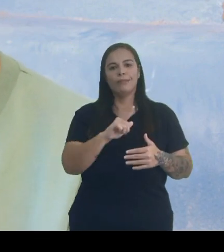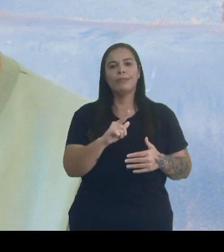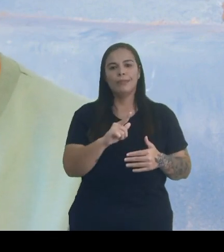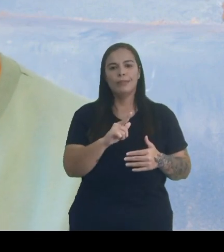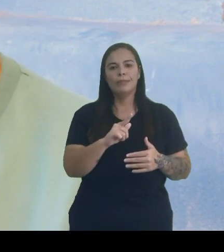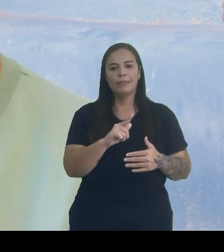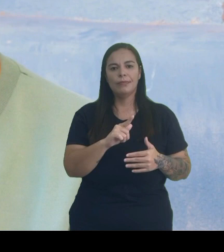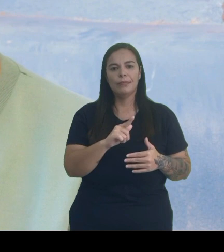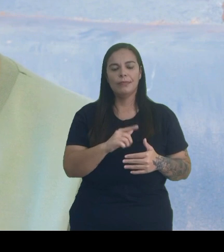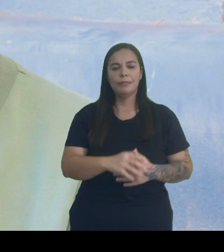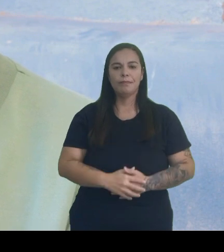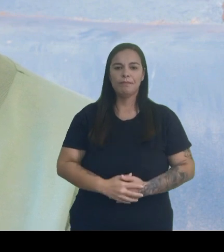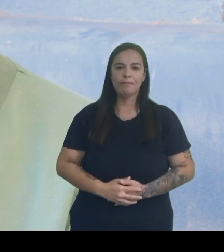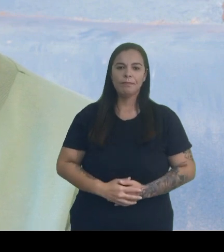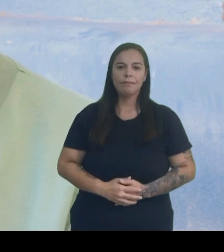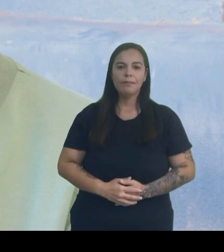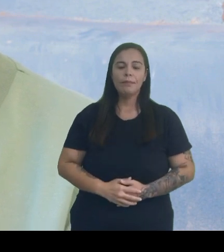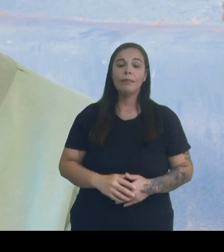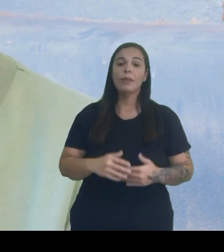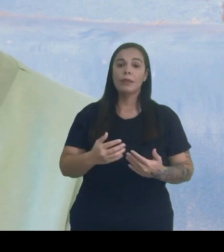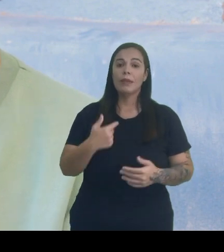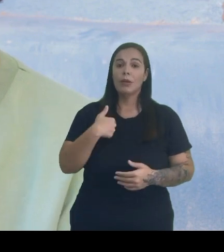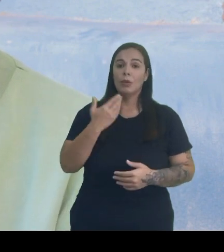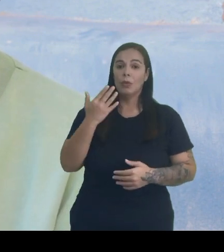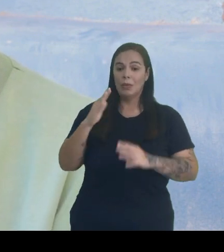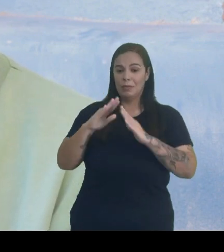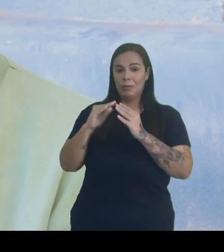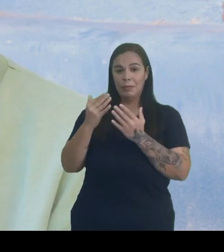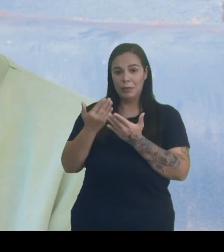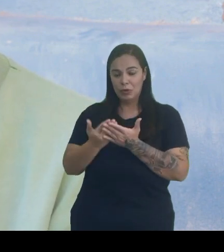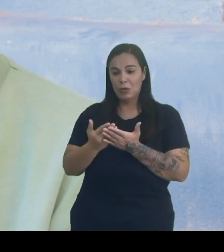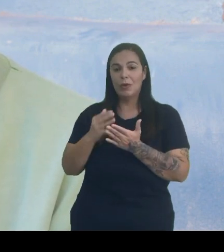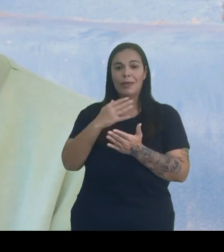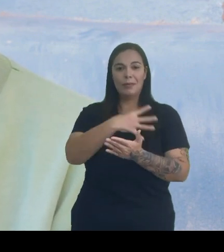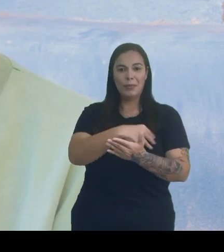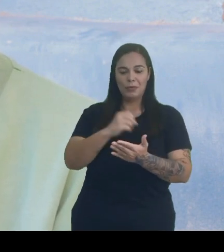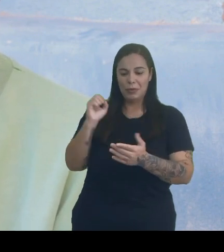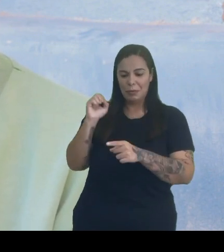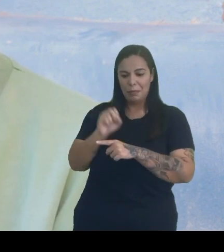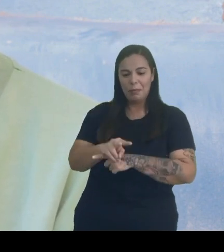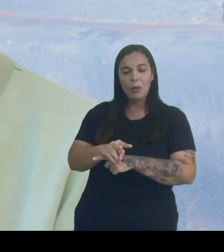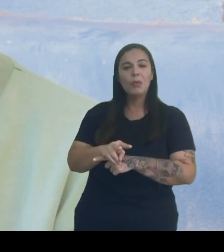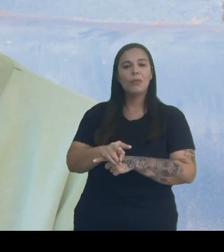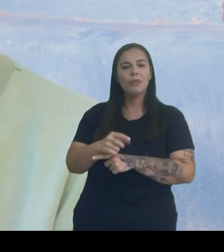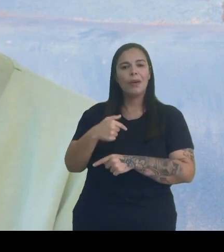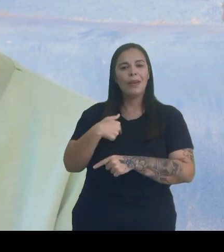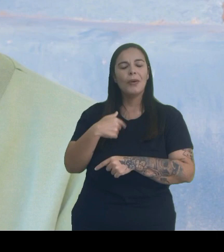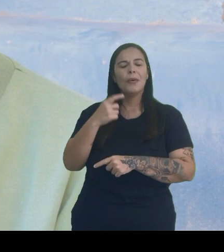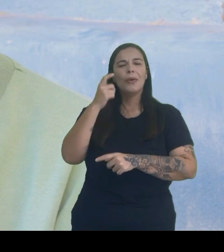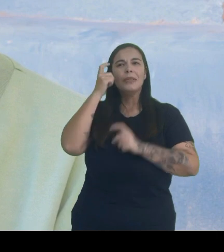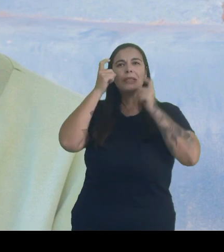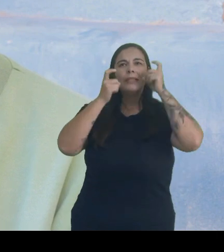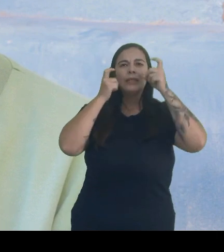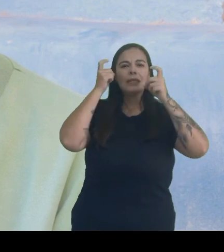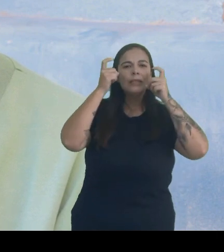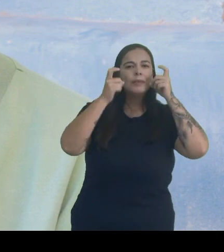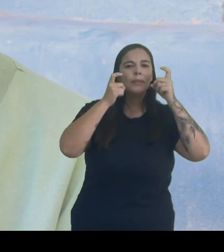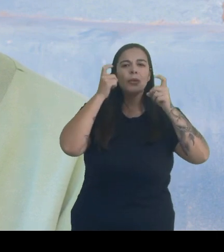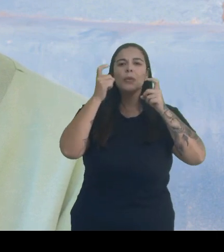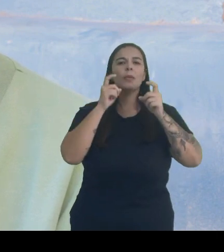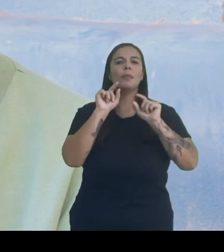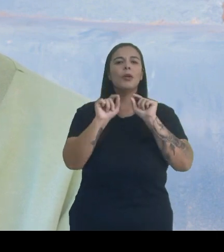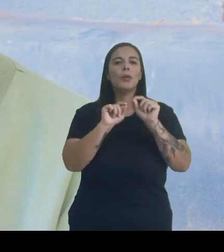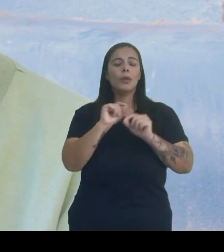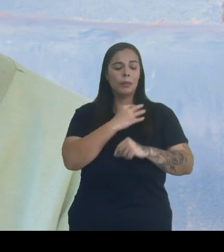chegou. Não é mesmo? Eu, quando botei meus filhos na escola, eu me preocupei com a